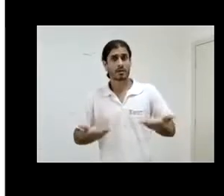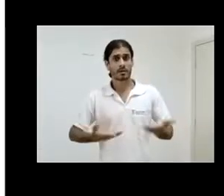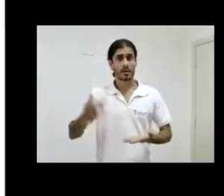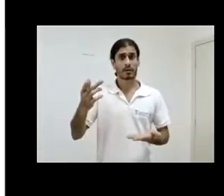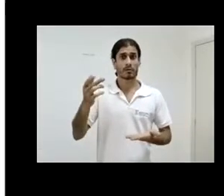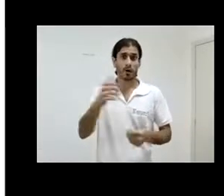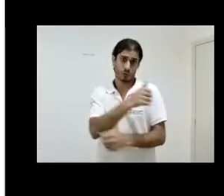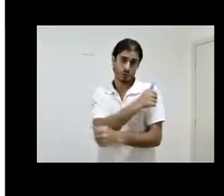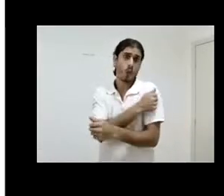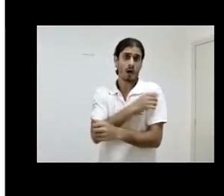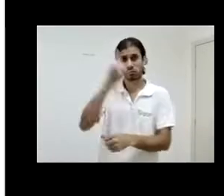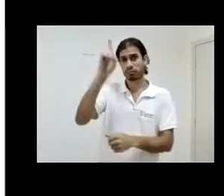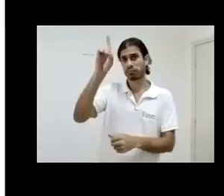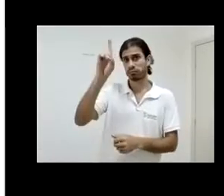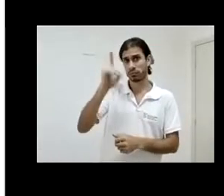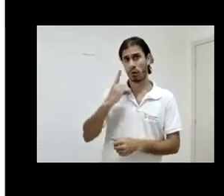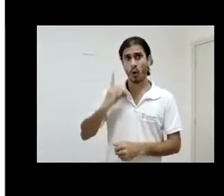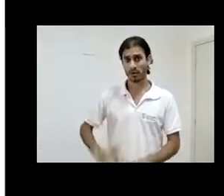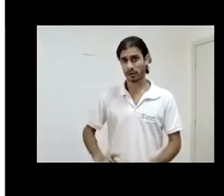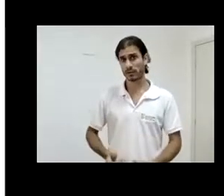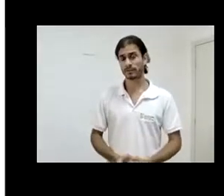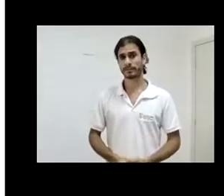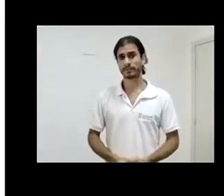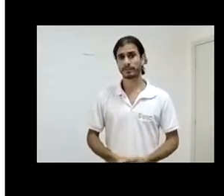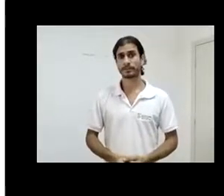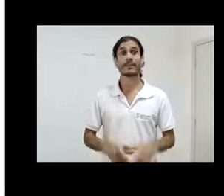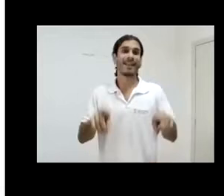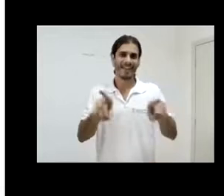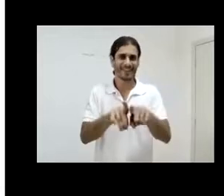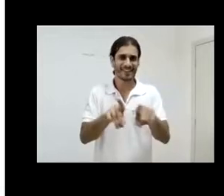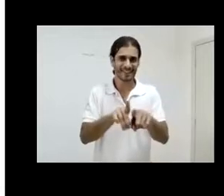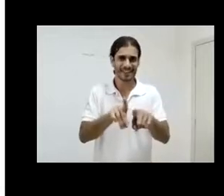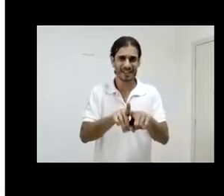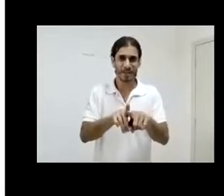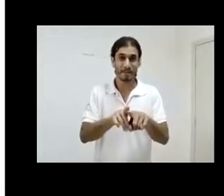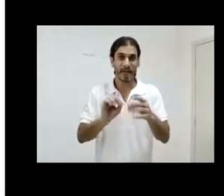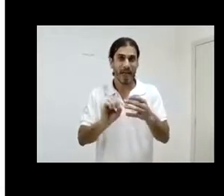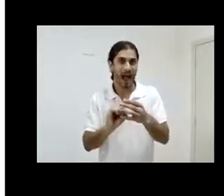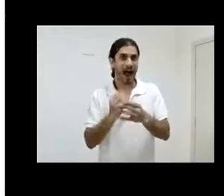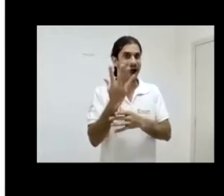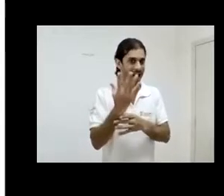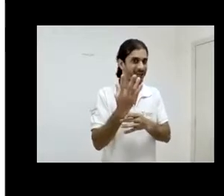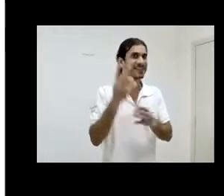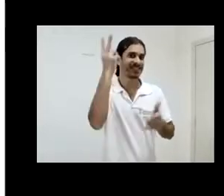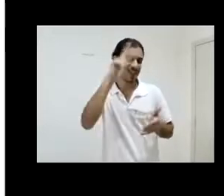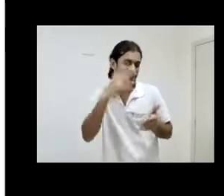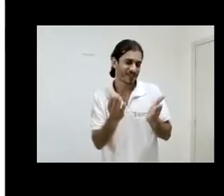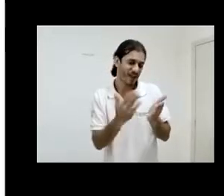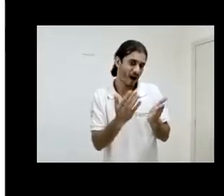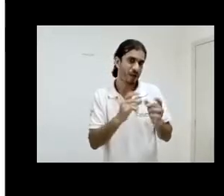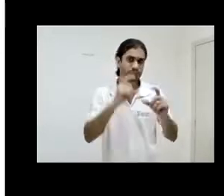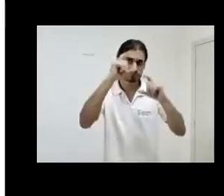da história em quadrinhos, o desenvolvimento dessa história em quadrinhos virtual, vai facilitar a visualização